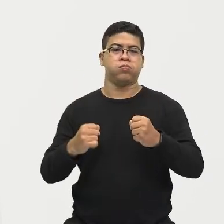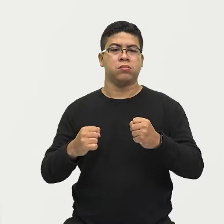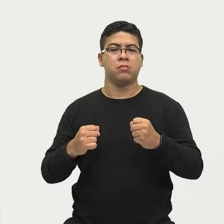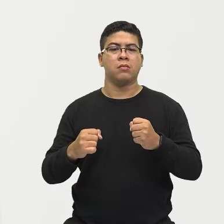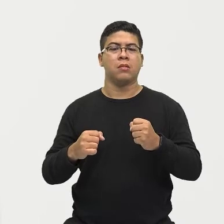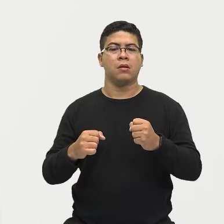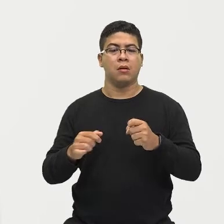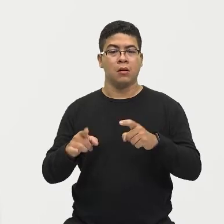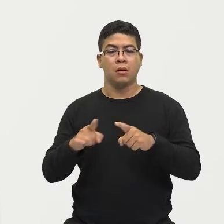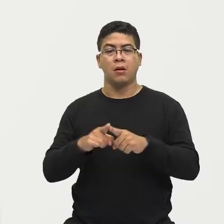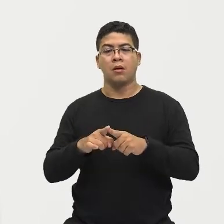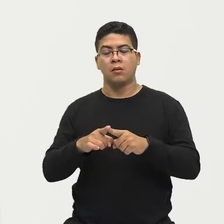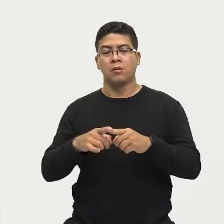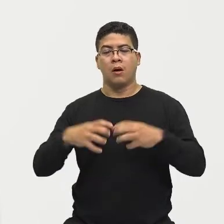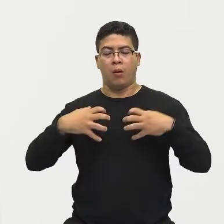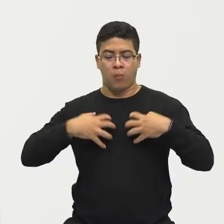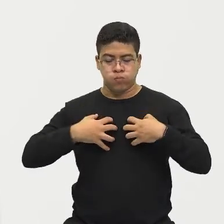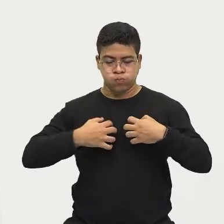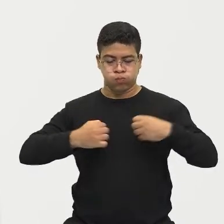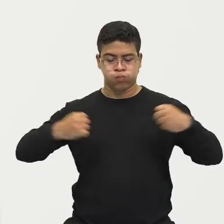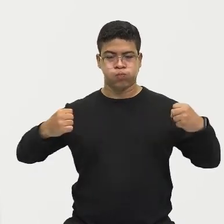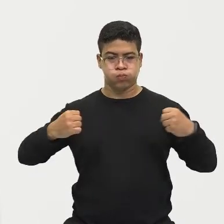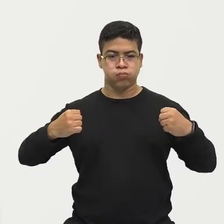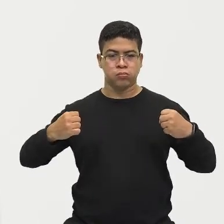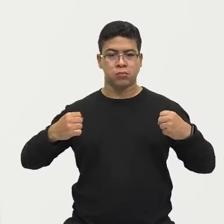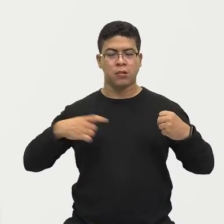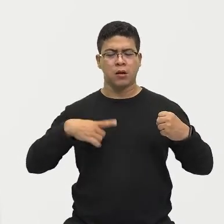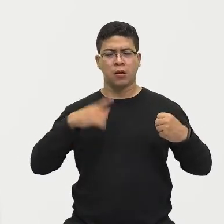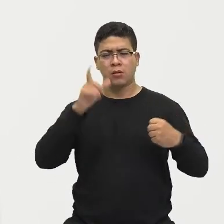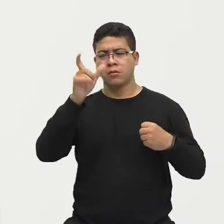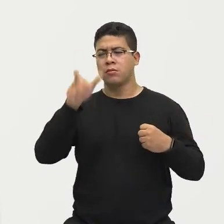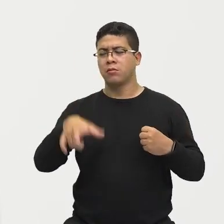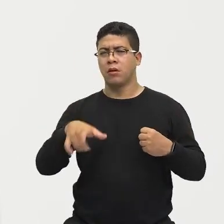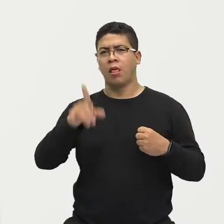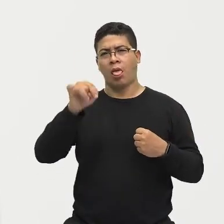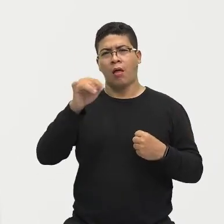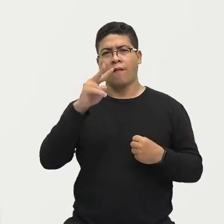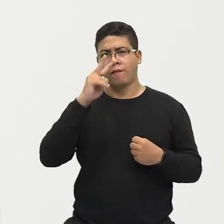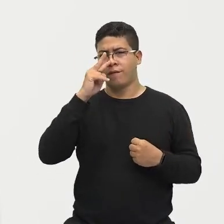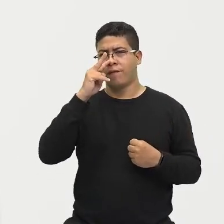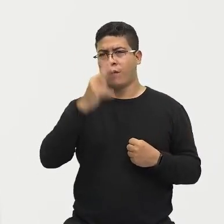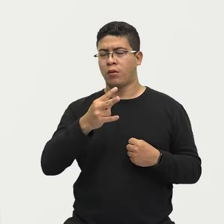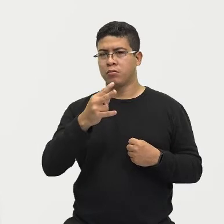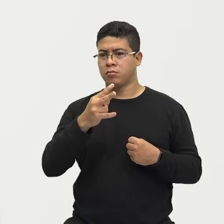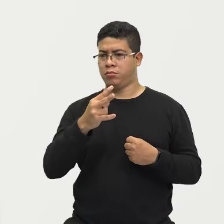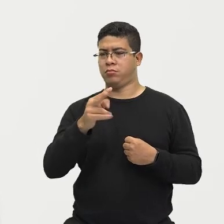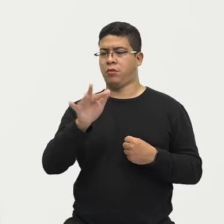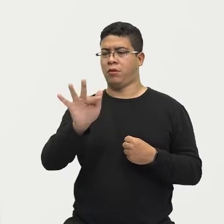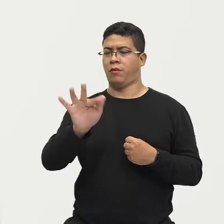robusto, corpulento, né? Quando você diz assim, poxa, o fulano é forte,